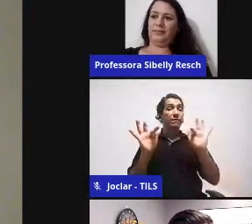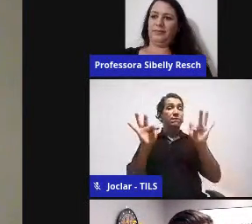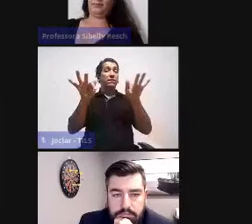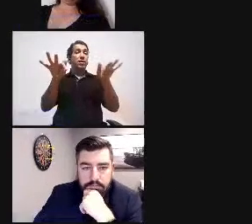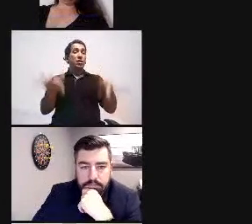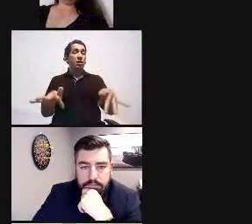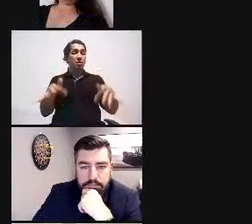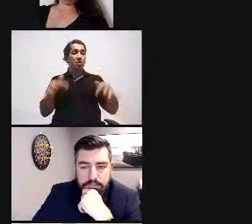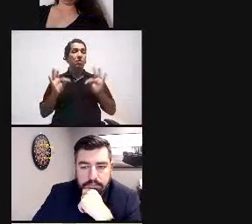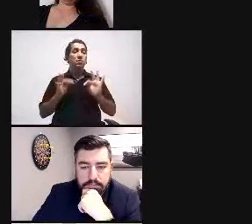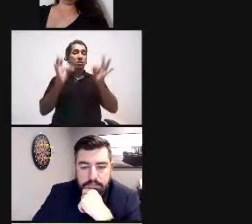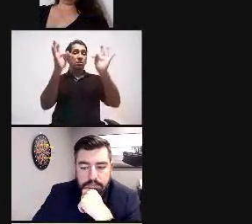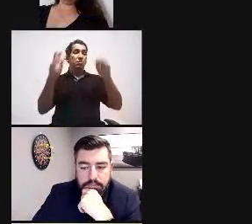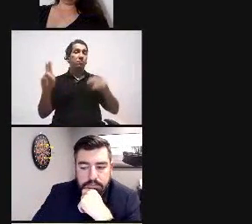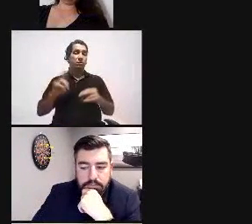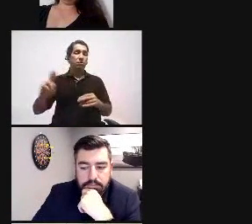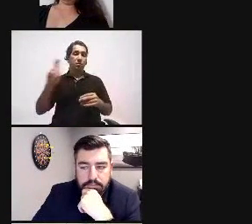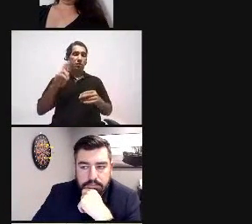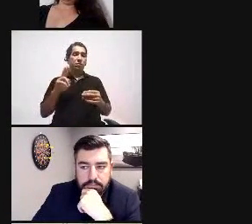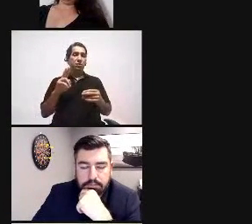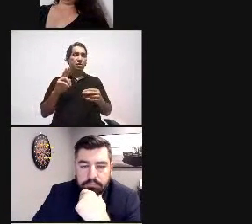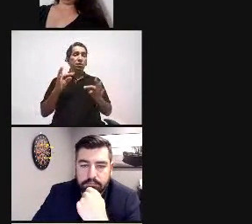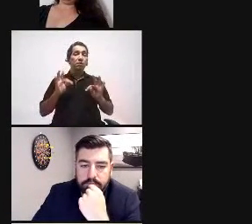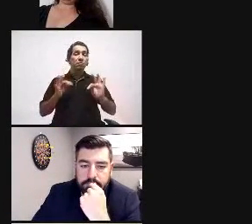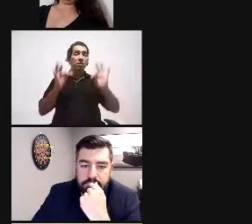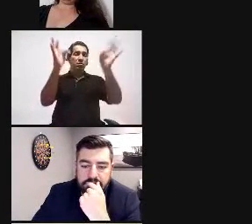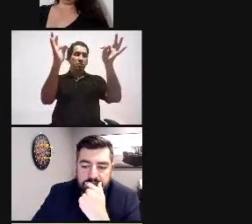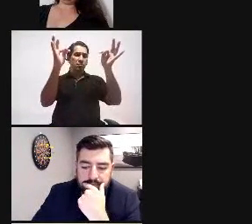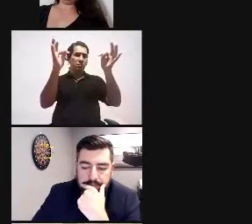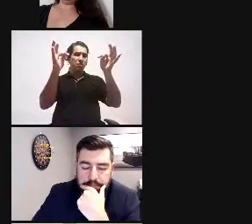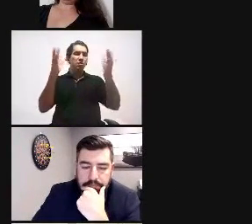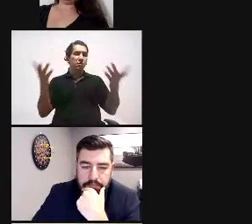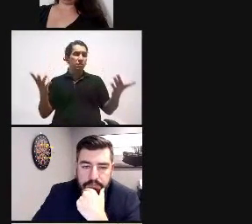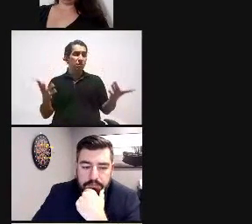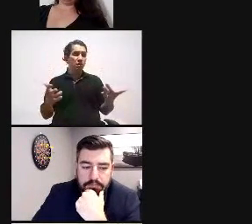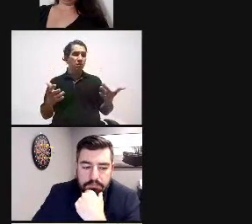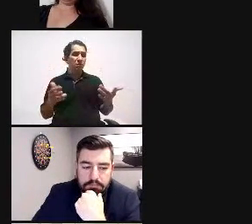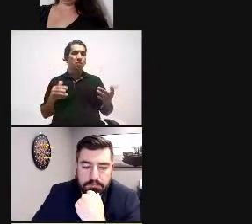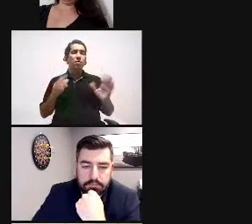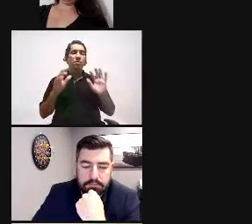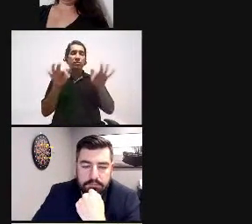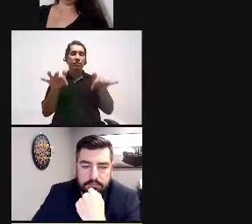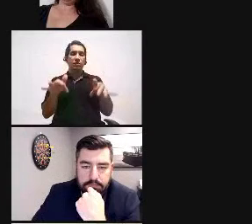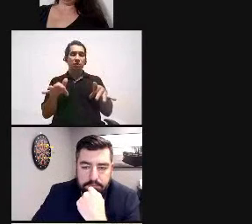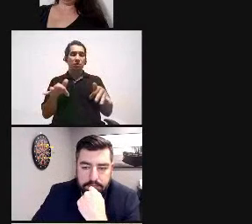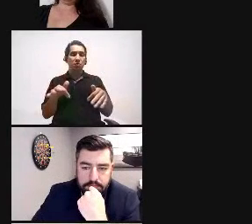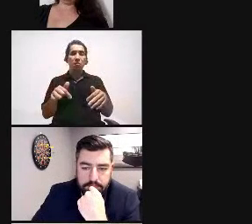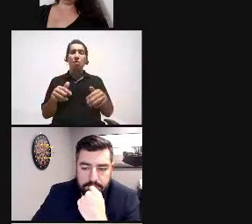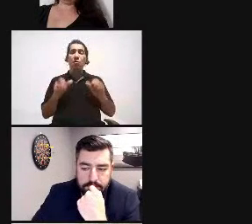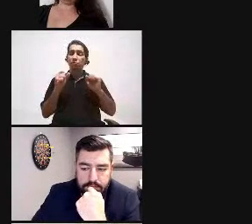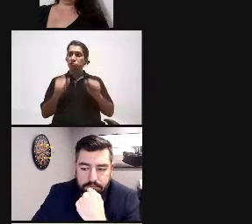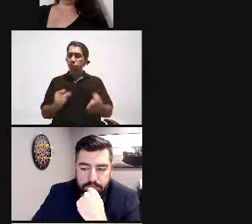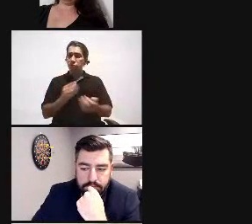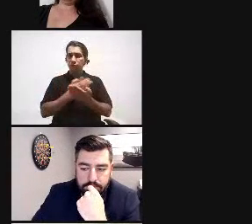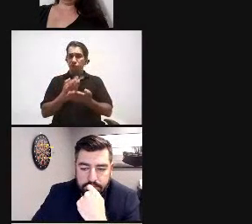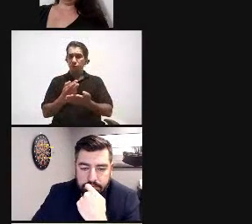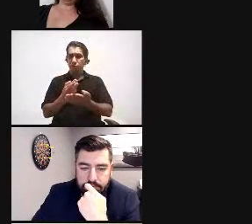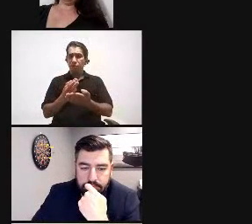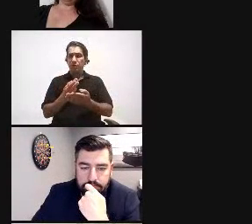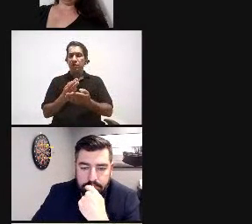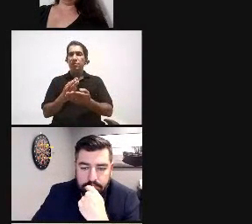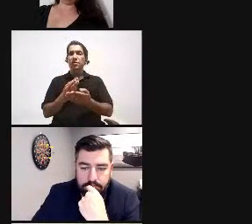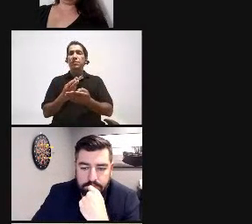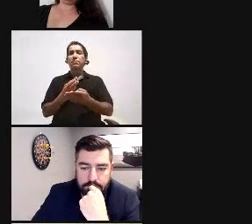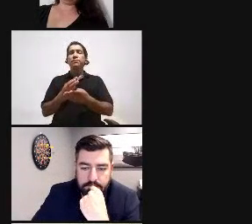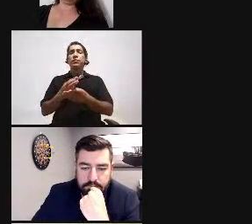eu vou chegar lá. Mas eu posso começar primeiro pelo social, passando pelo organizacional para